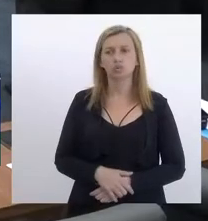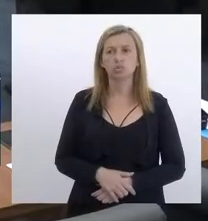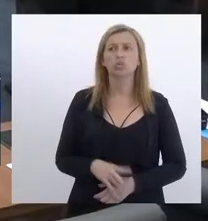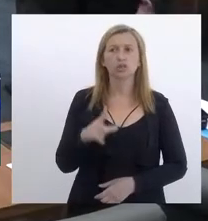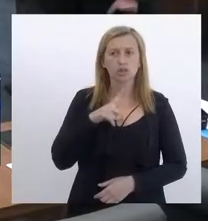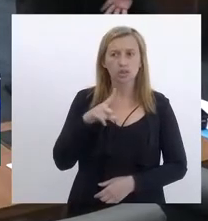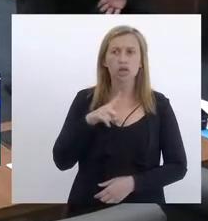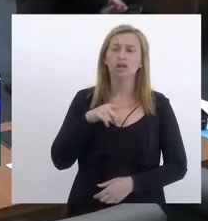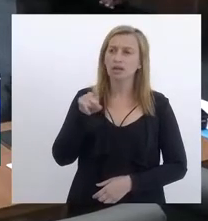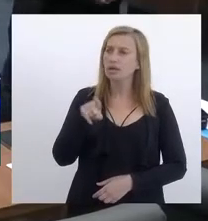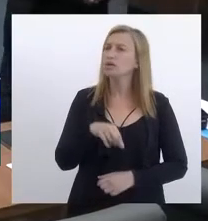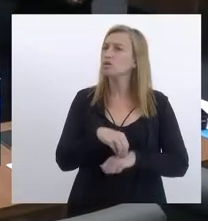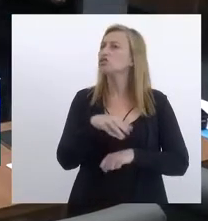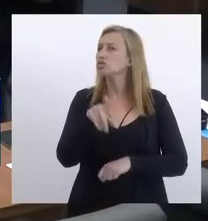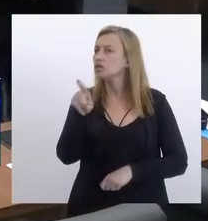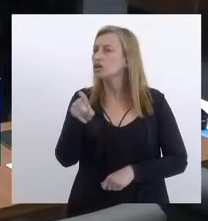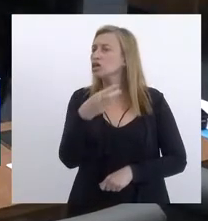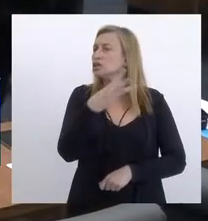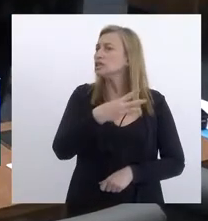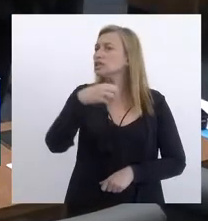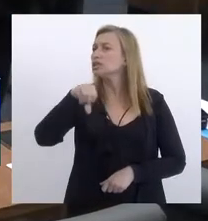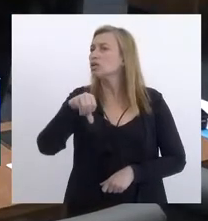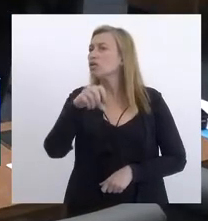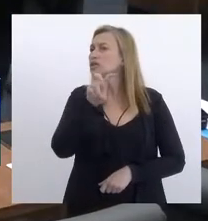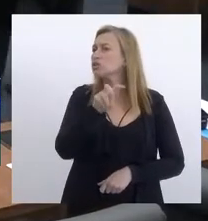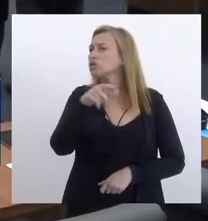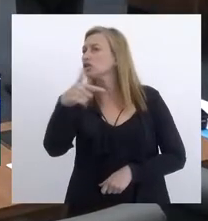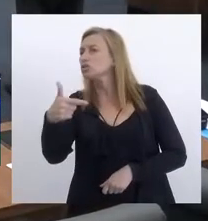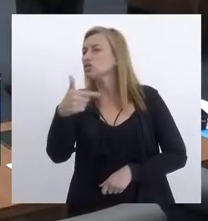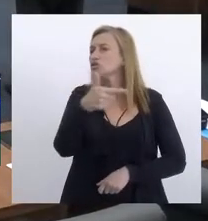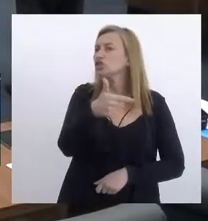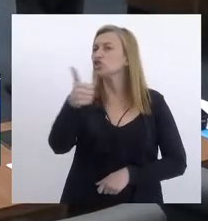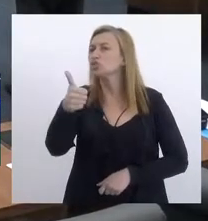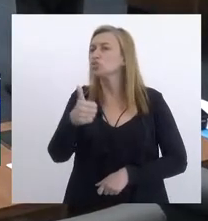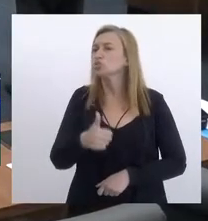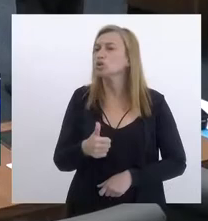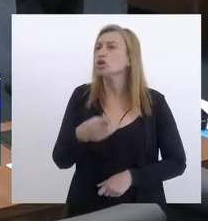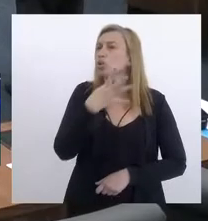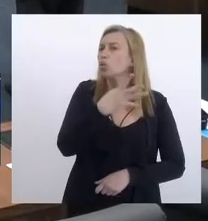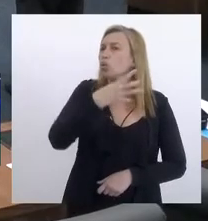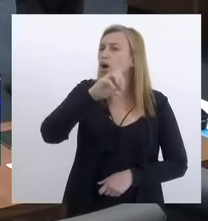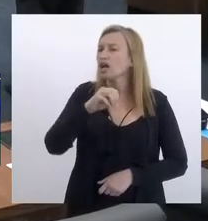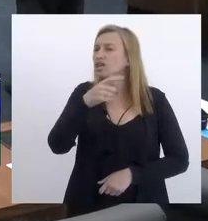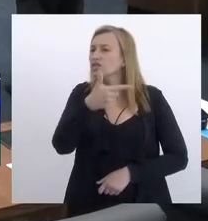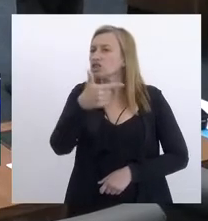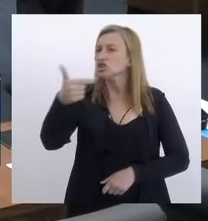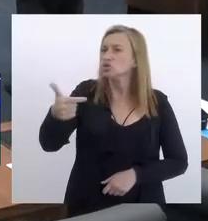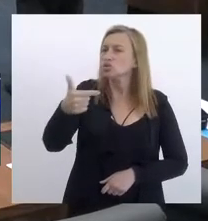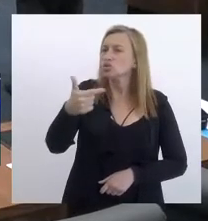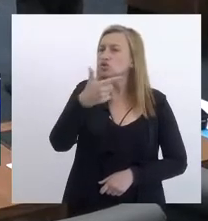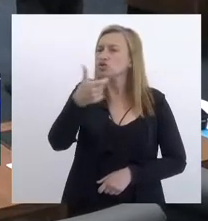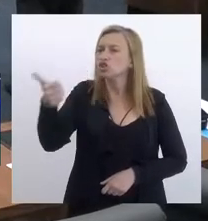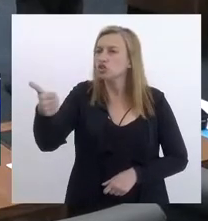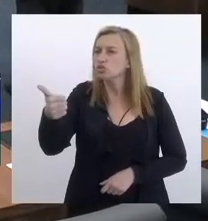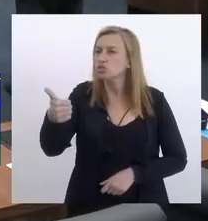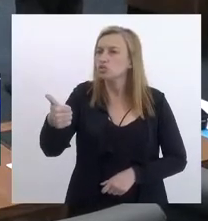destaque. O 39, 52 de 21, o 40, 22 de